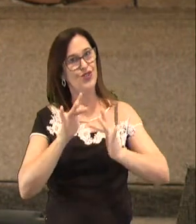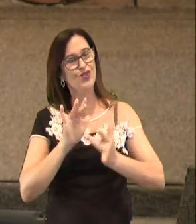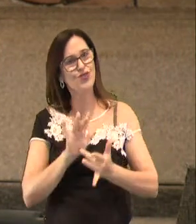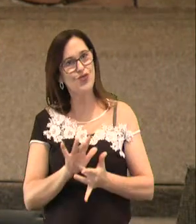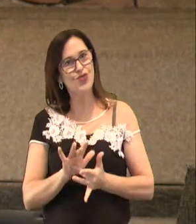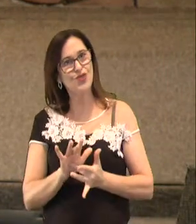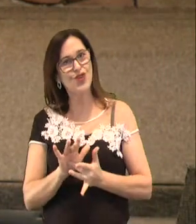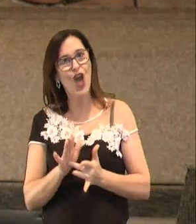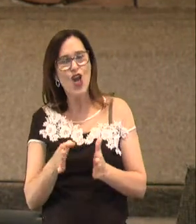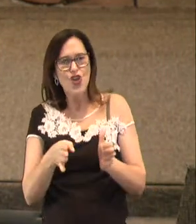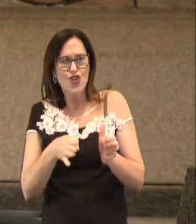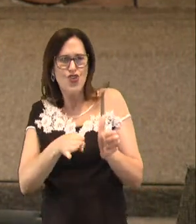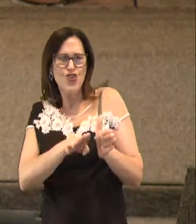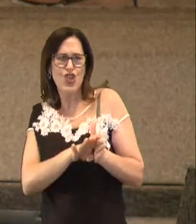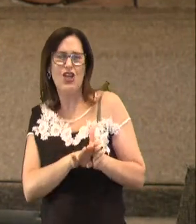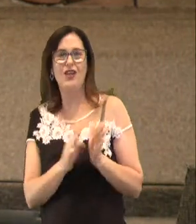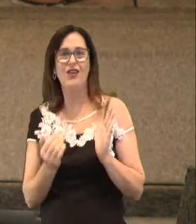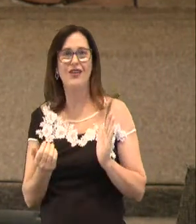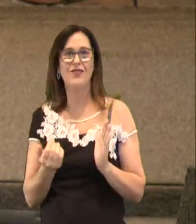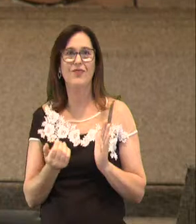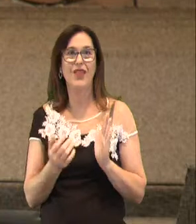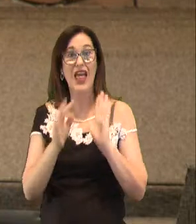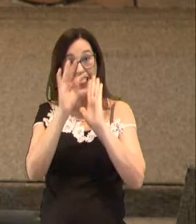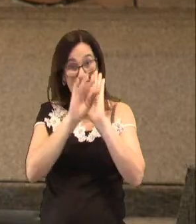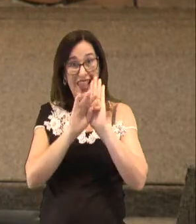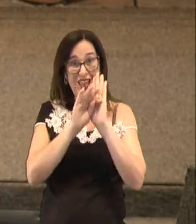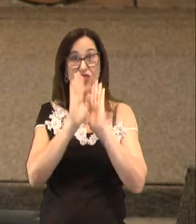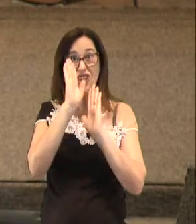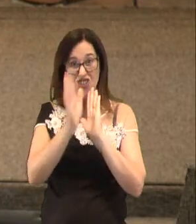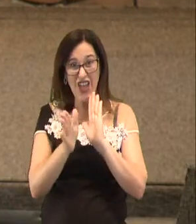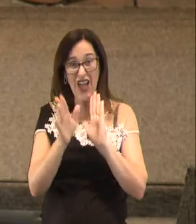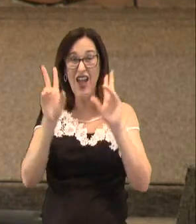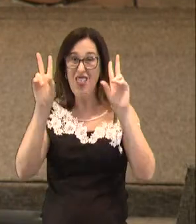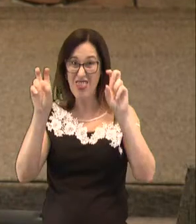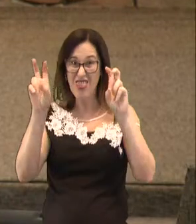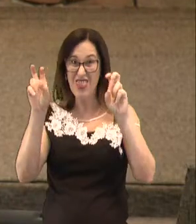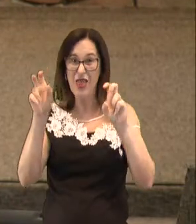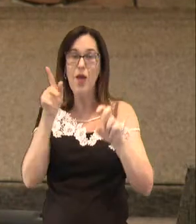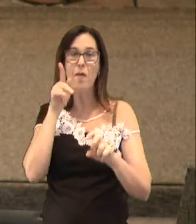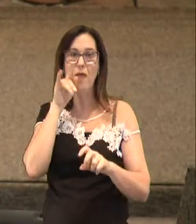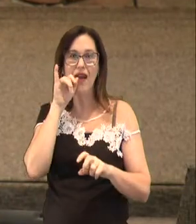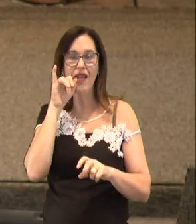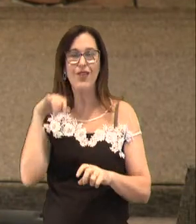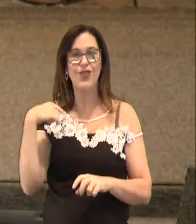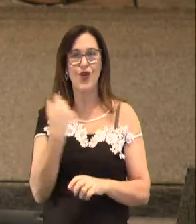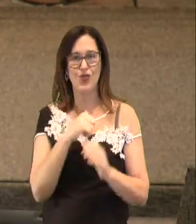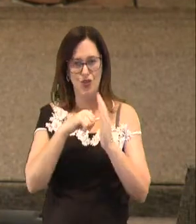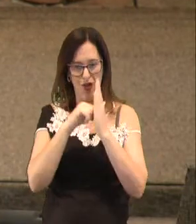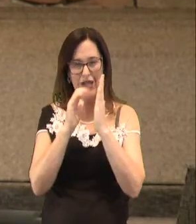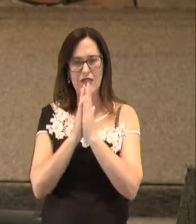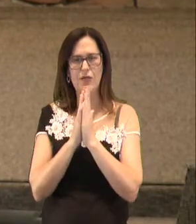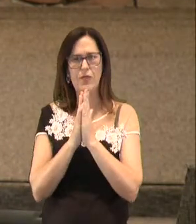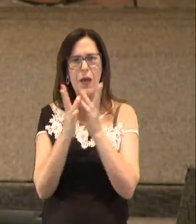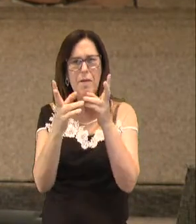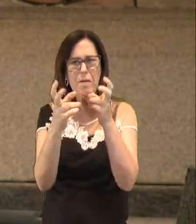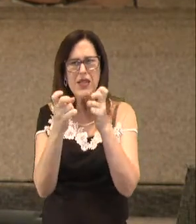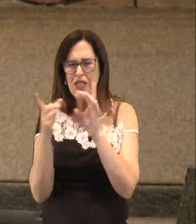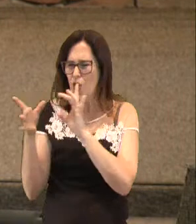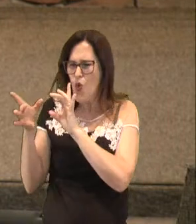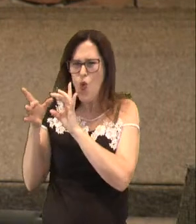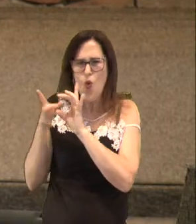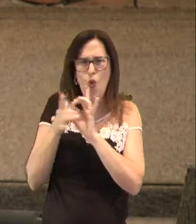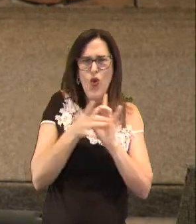vai chegar ao texto que nós chamamos de oração do Pai Nosso. Percebam então, meus irmãos, que o contexto